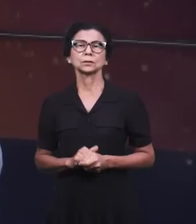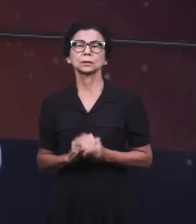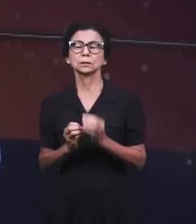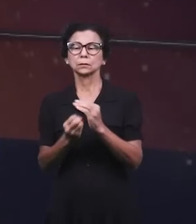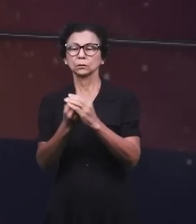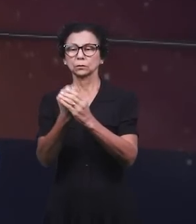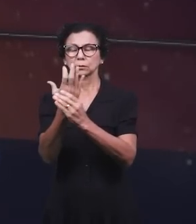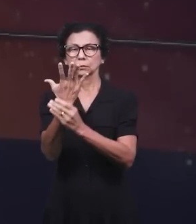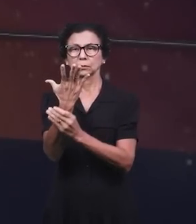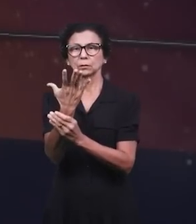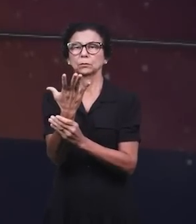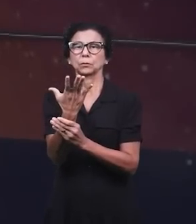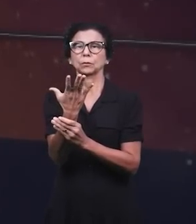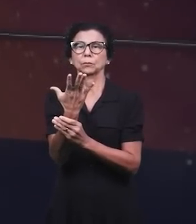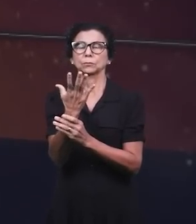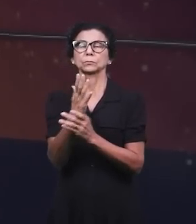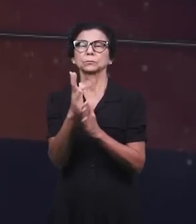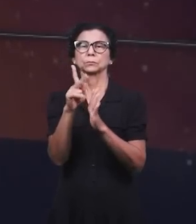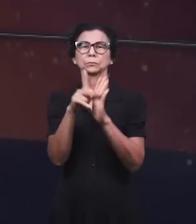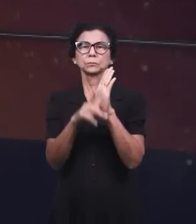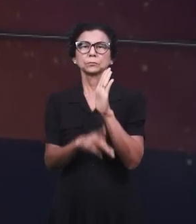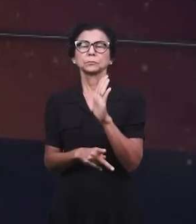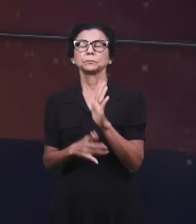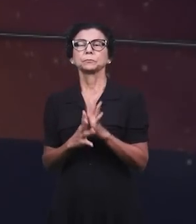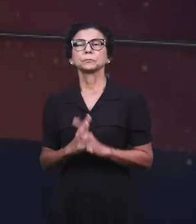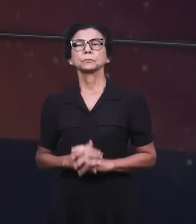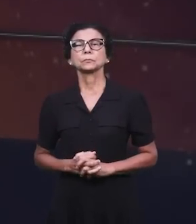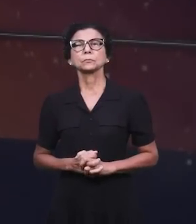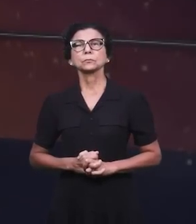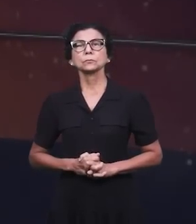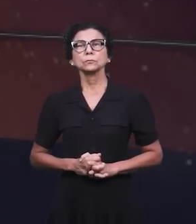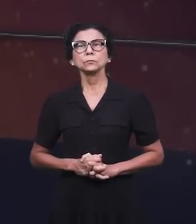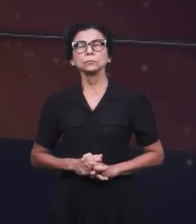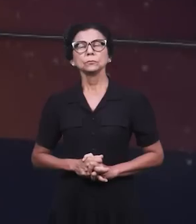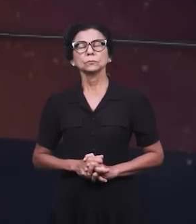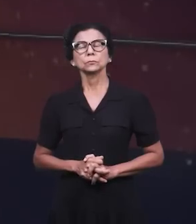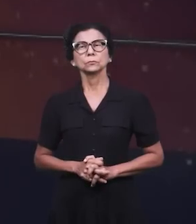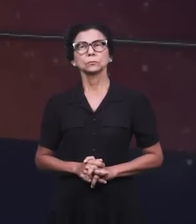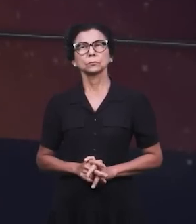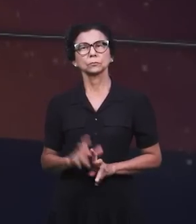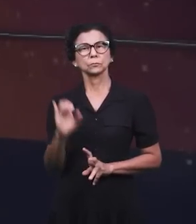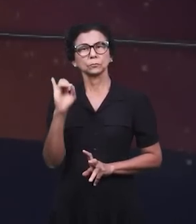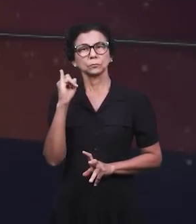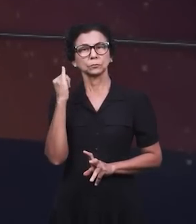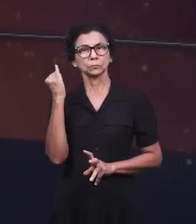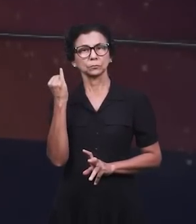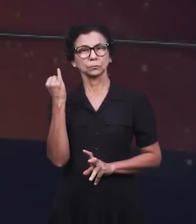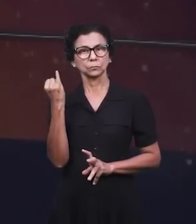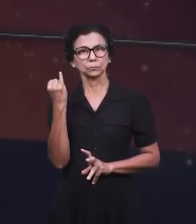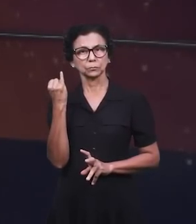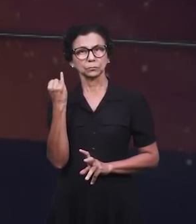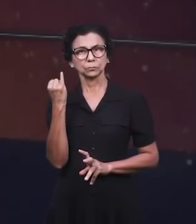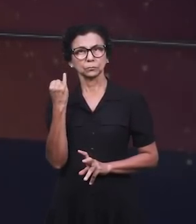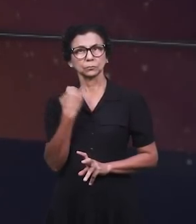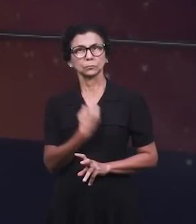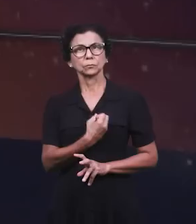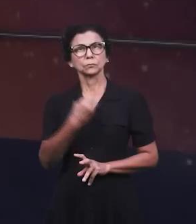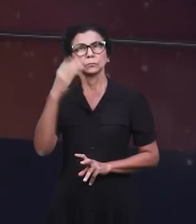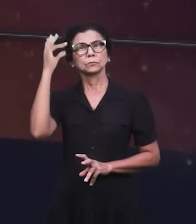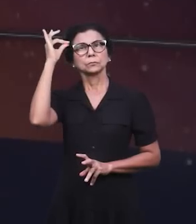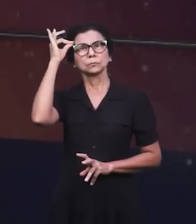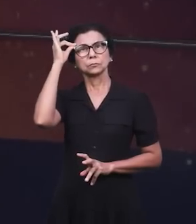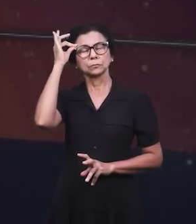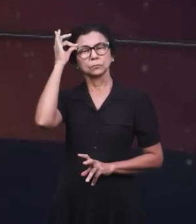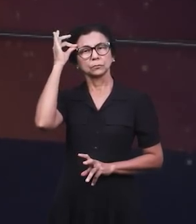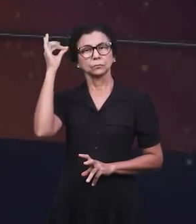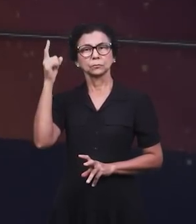criou esse projeto, né? Então, é muito importante na nossa vida espiritual nós não sairmos desse projeto,